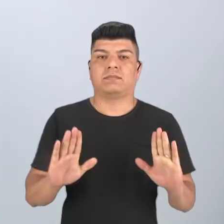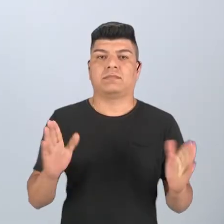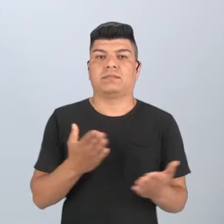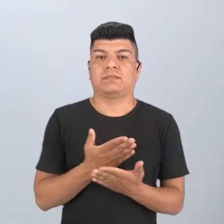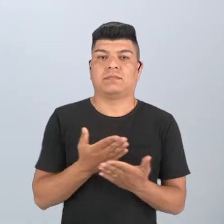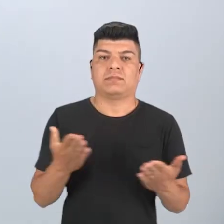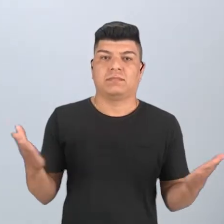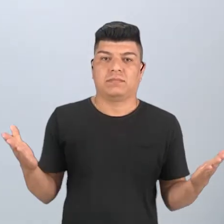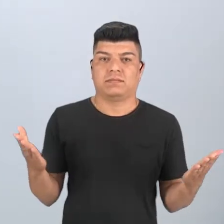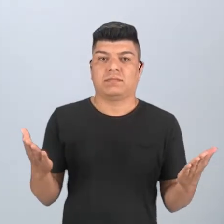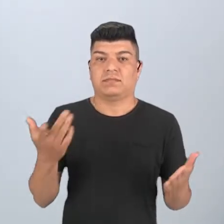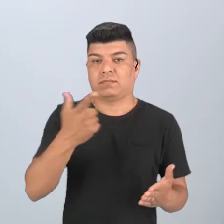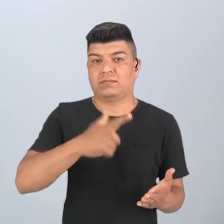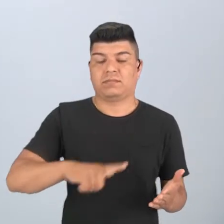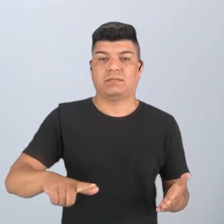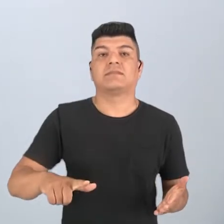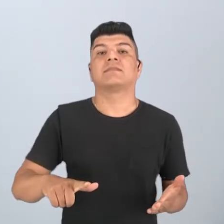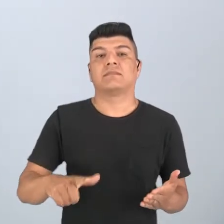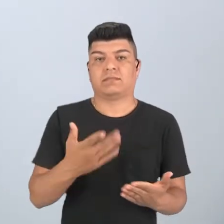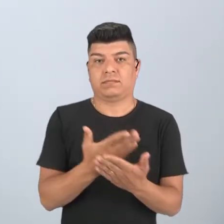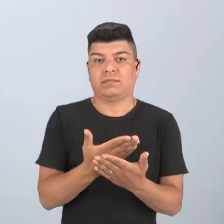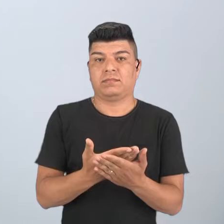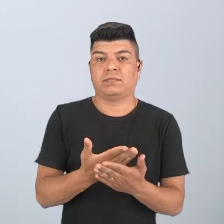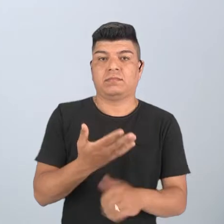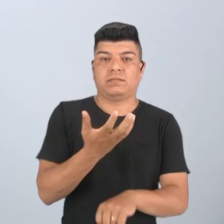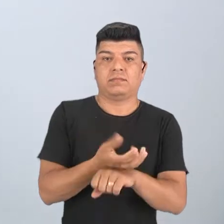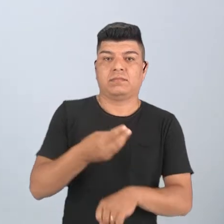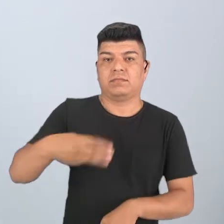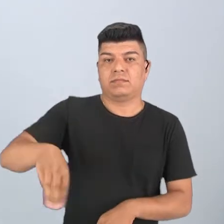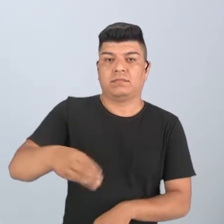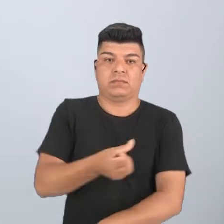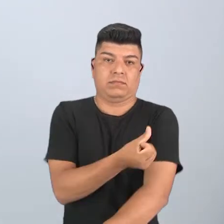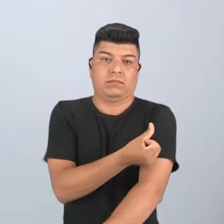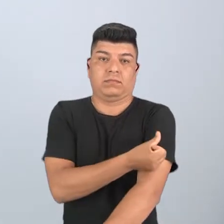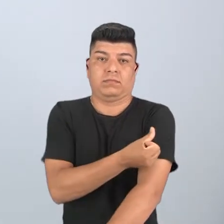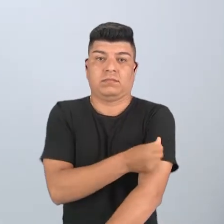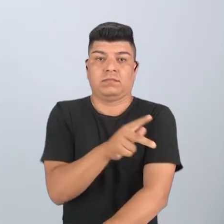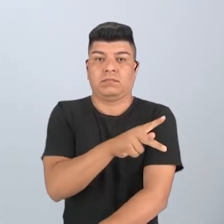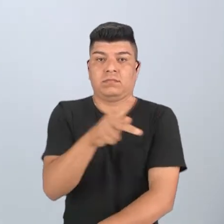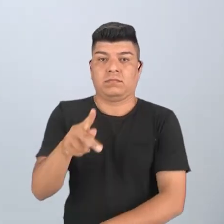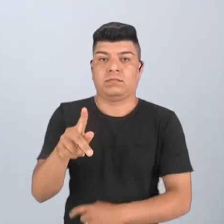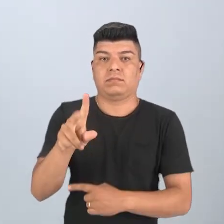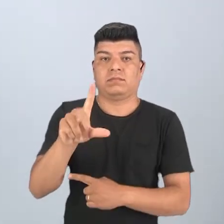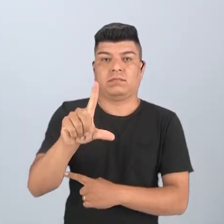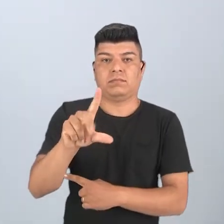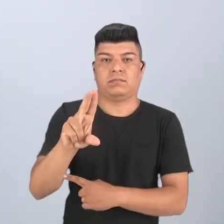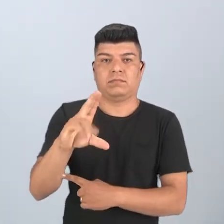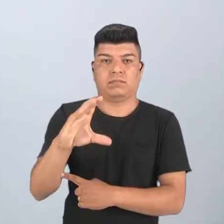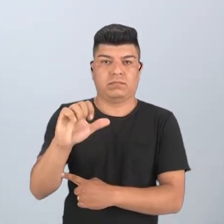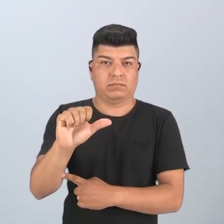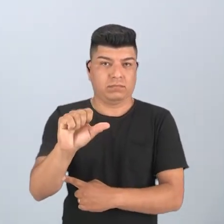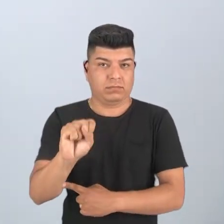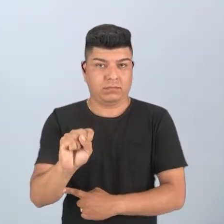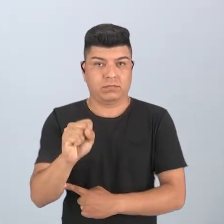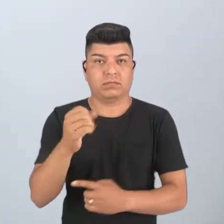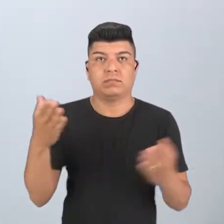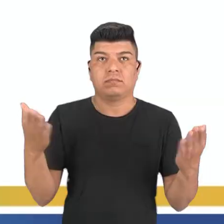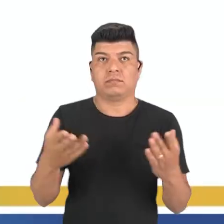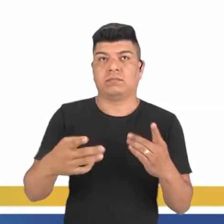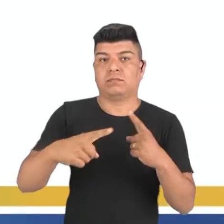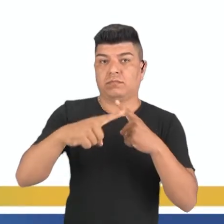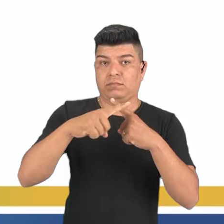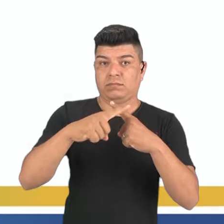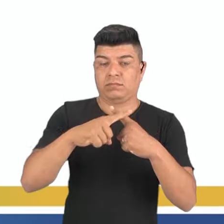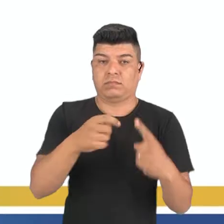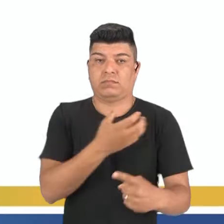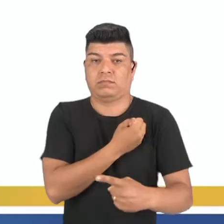Olá pessoal, estamos de volta para mais uma aula de matemática do sexto ano. Sou o professor Lucas e hoje nós vamos falar de multiplicação de números